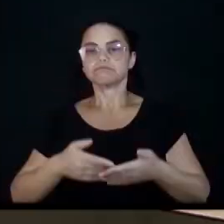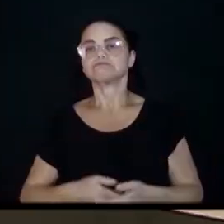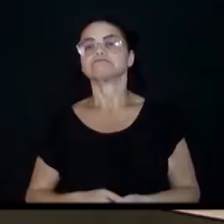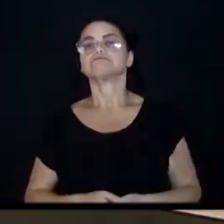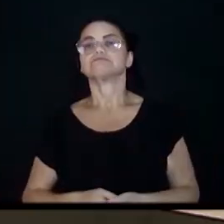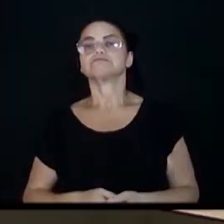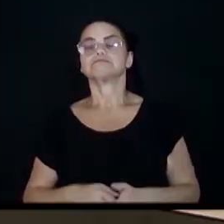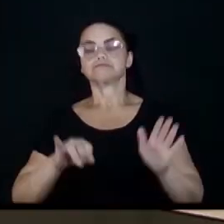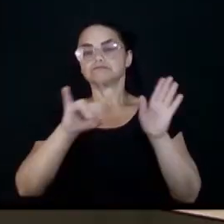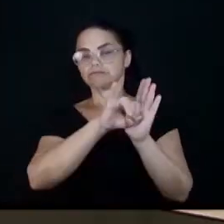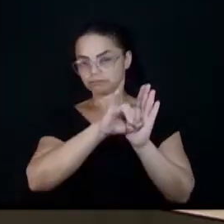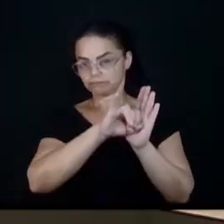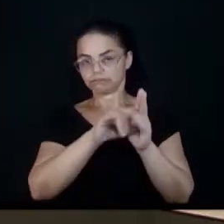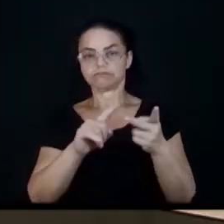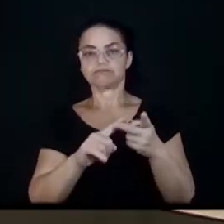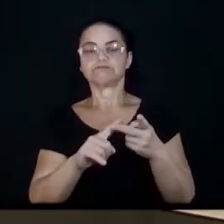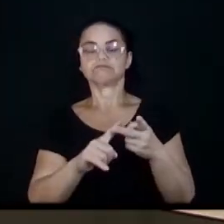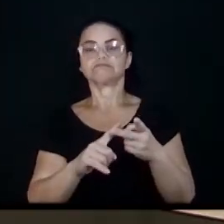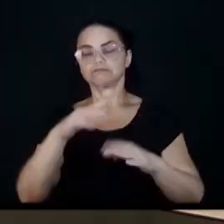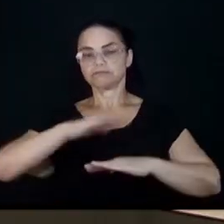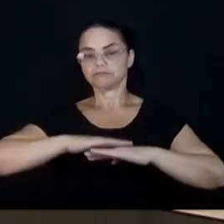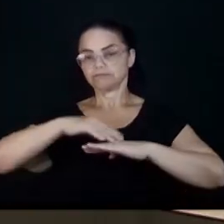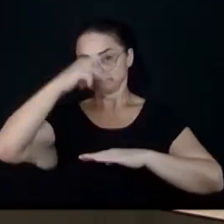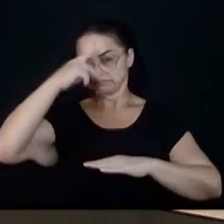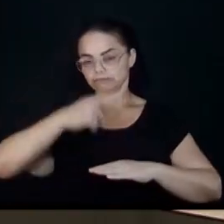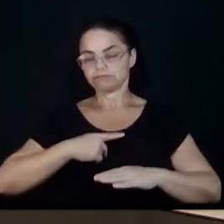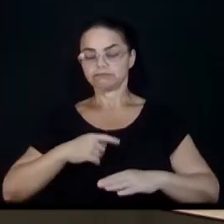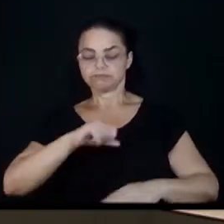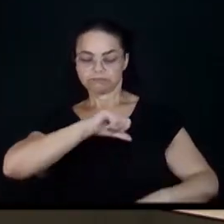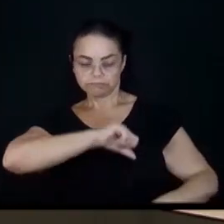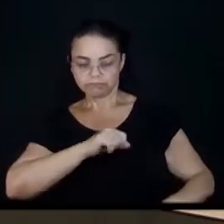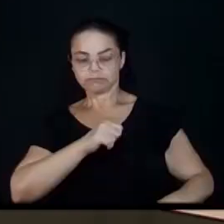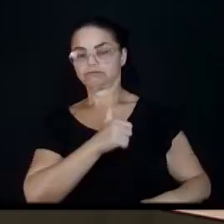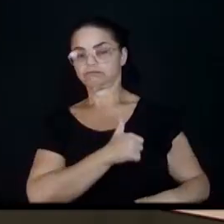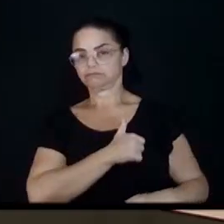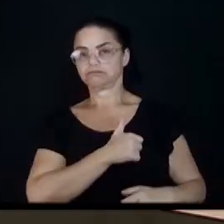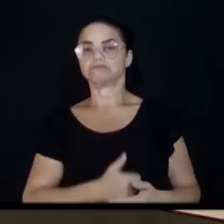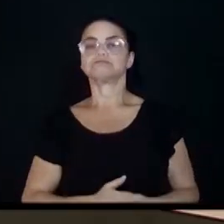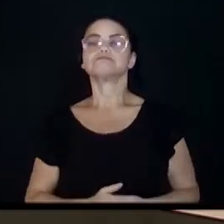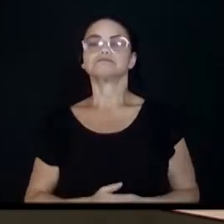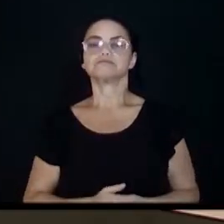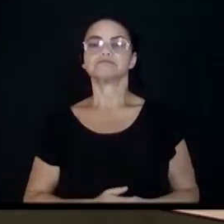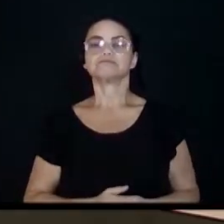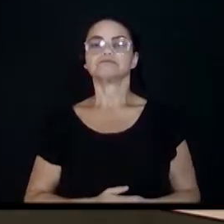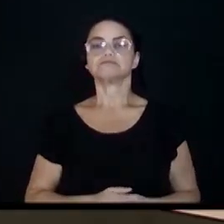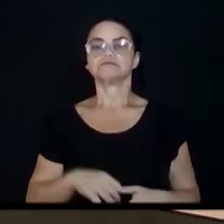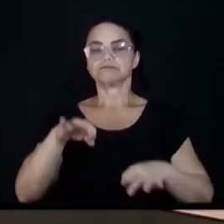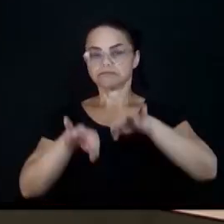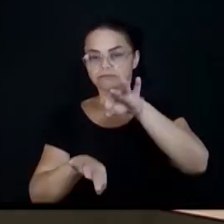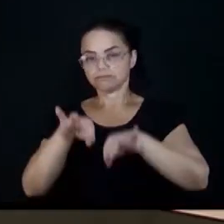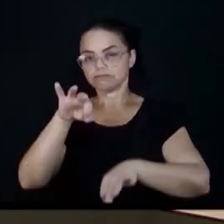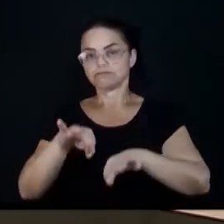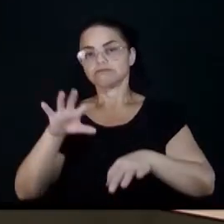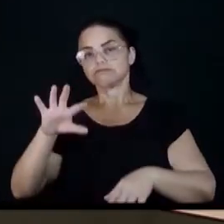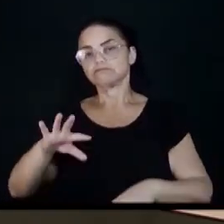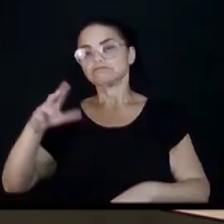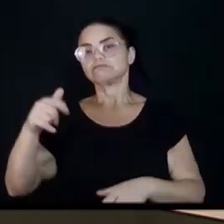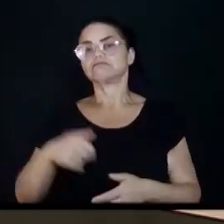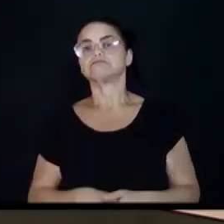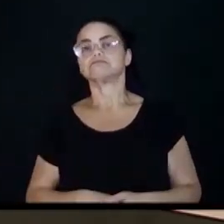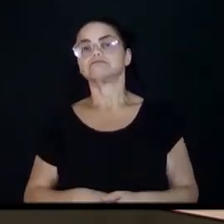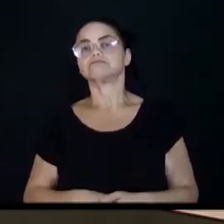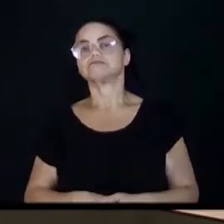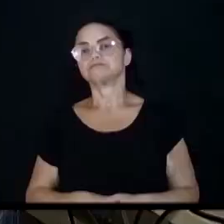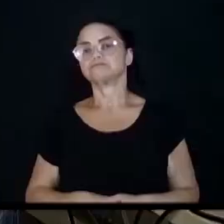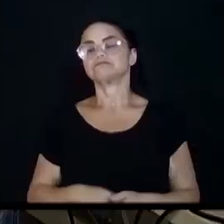para o autoconhecimento, para a autoestima. E todas as oficinas que acontecem, elas giram em torno e conversam com